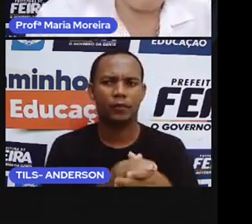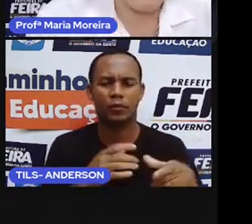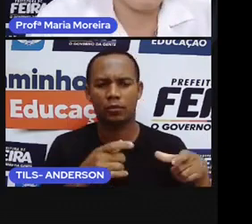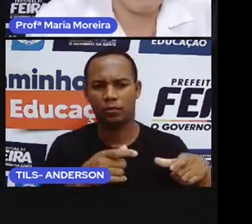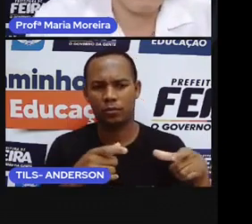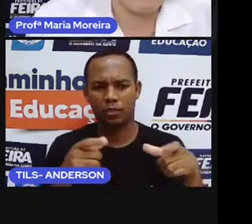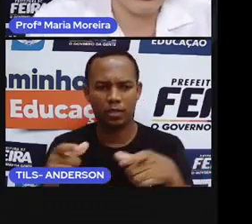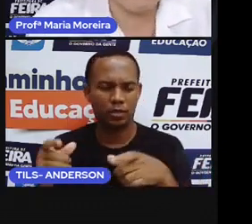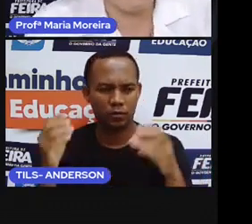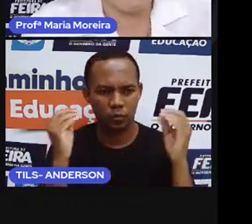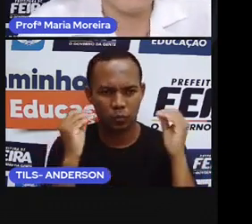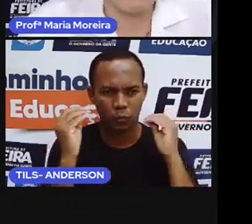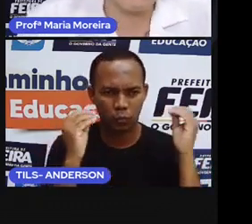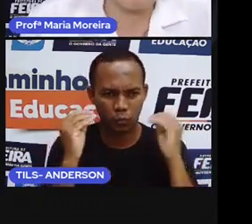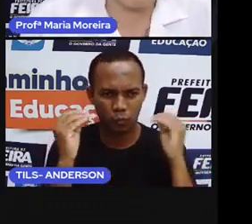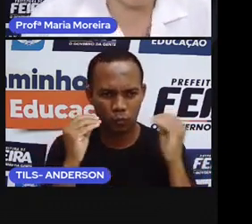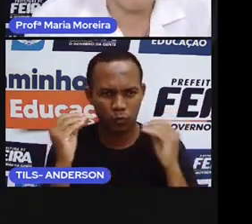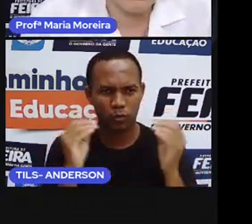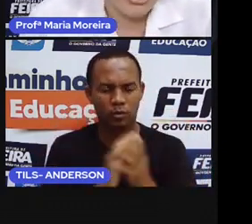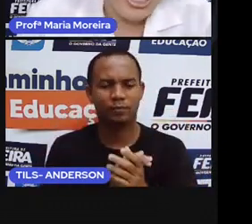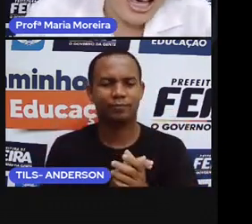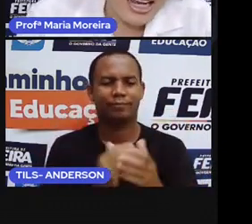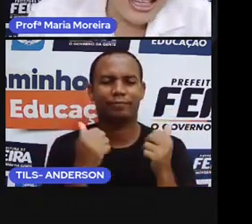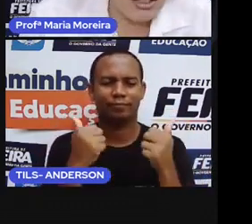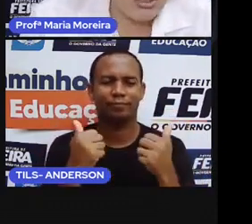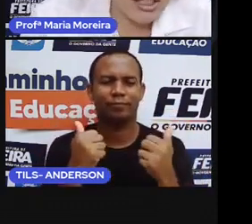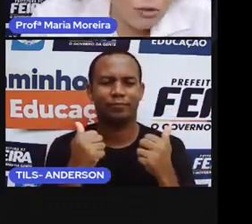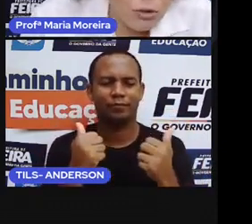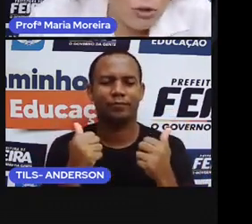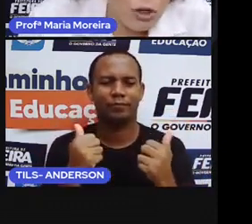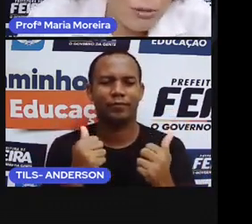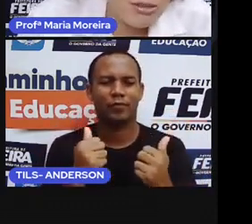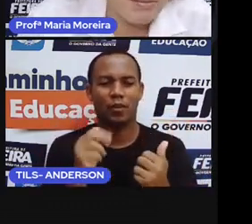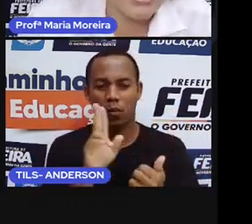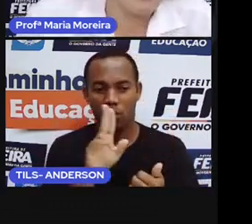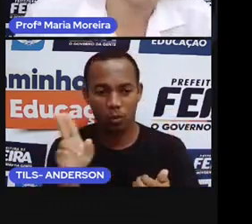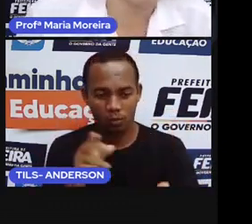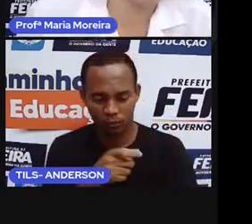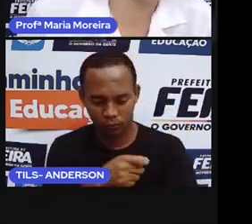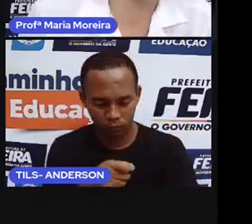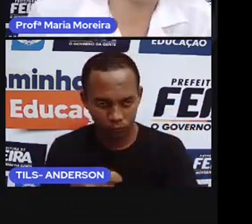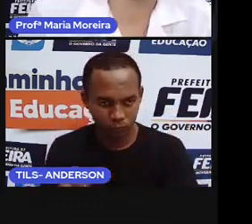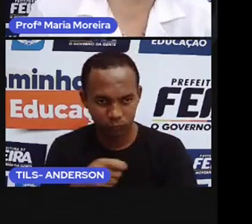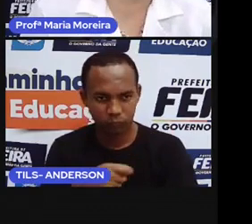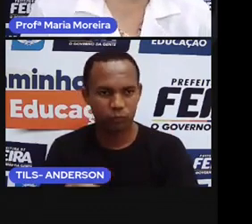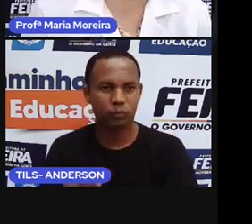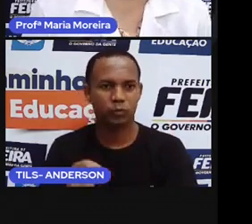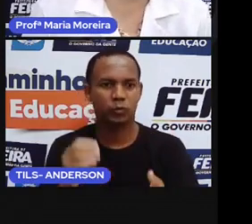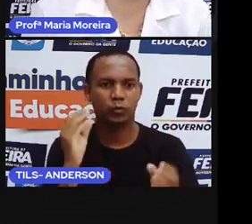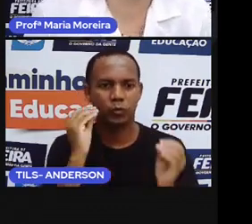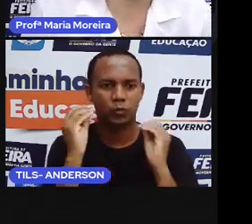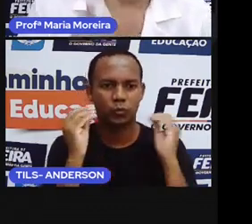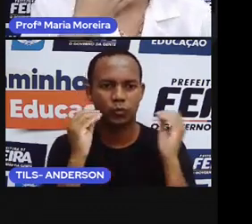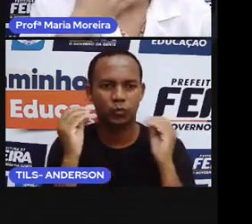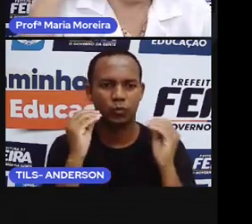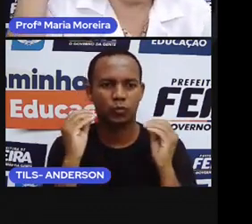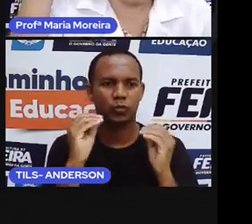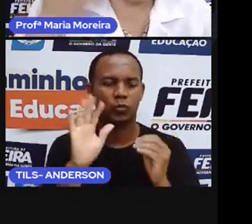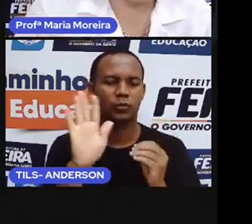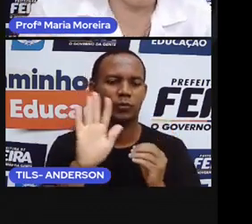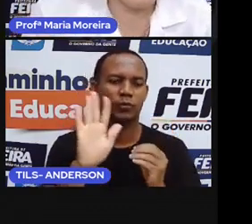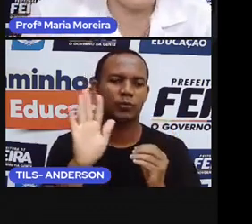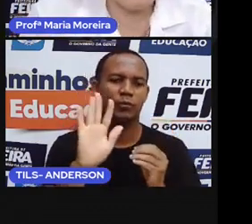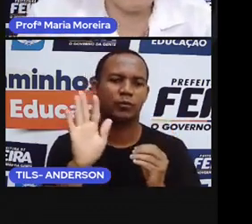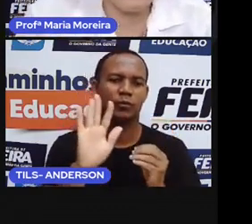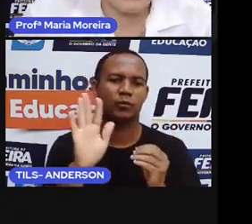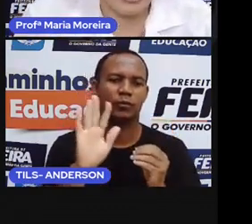certo? Então, um beijo aí para todo mundo. Sempre que a Pró pode, ela tá anotando os nomes para mandar beijos para vocês, certo? Um